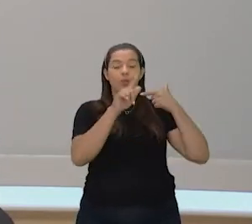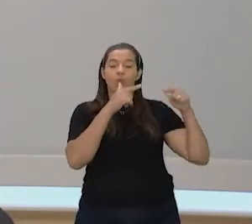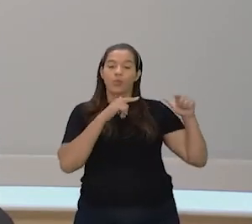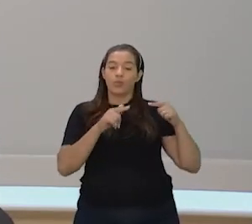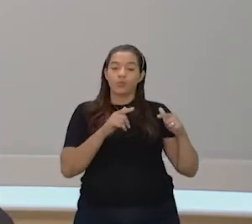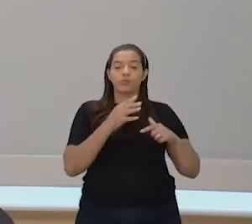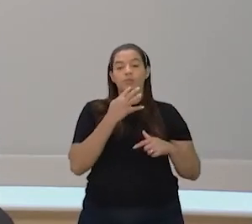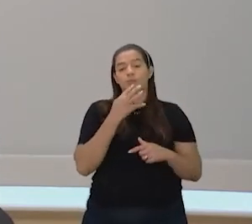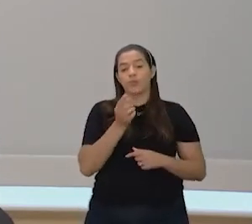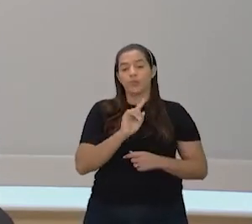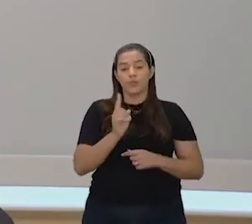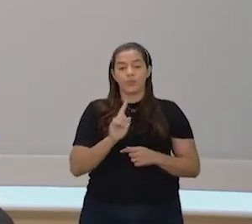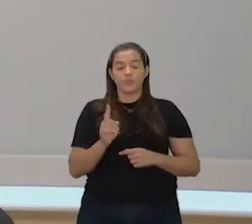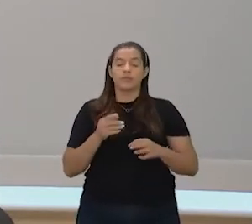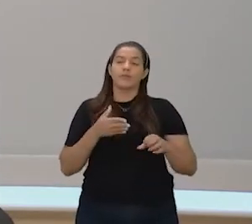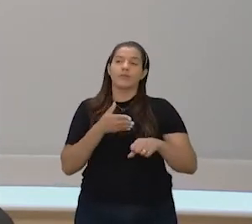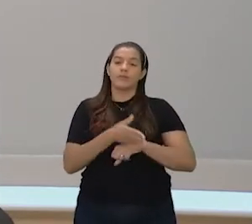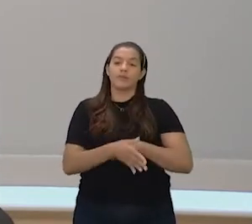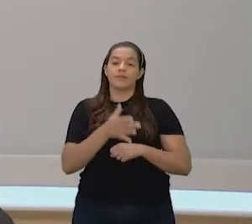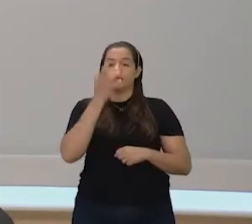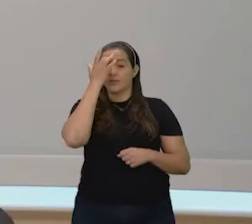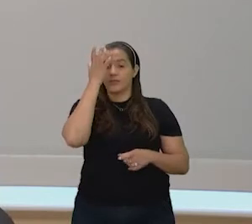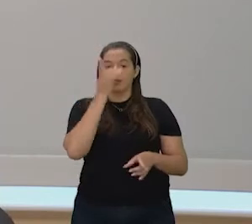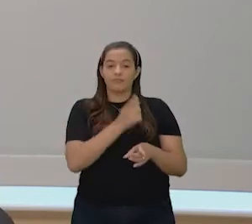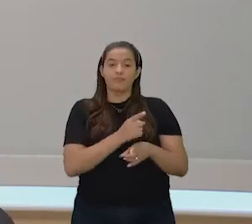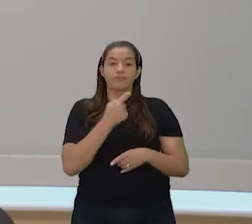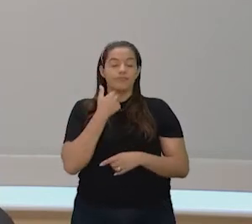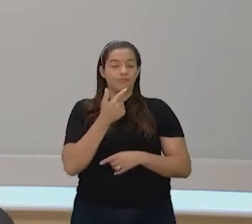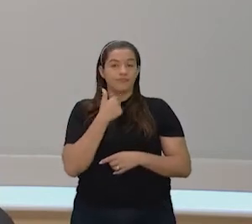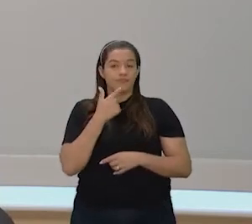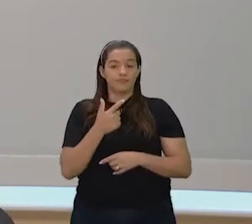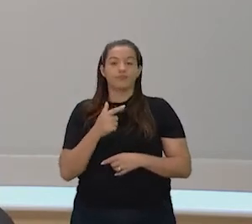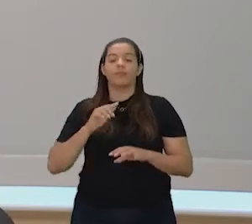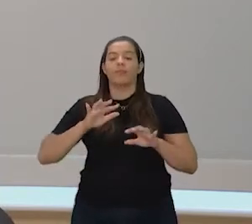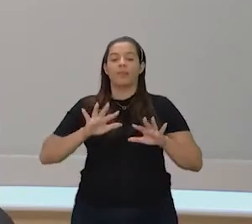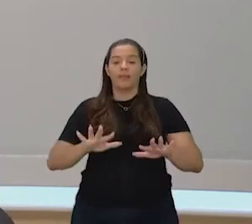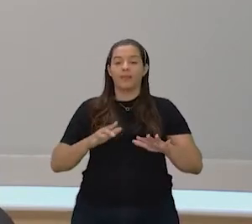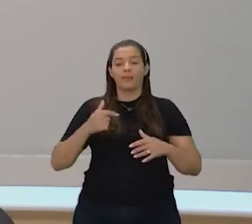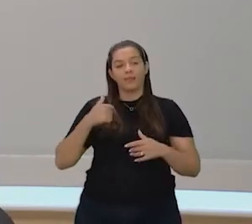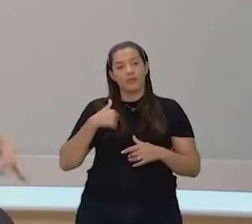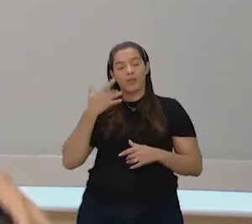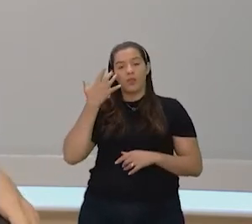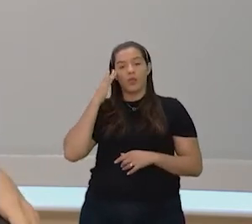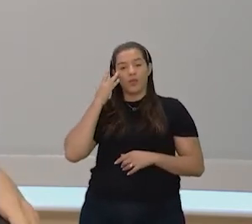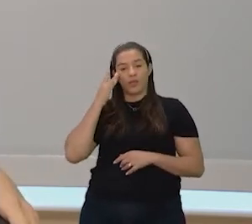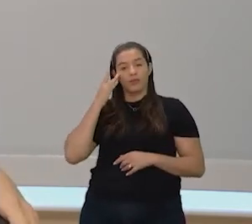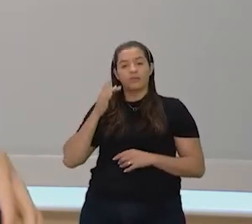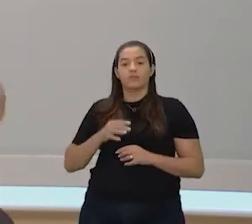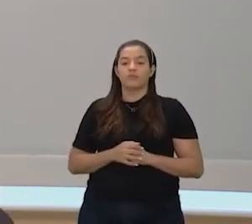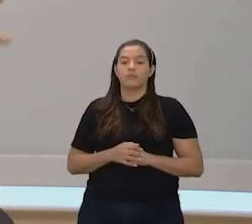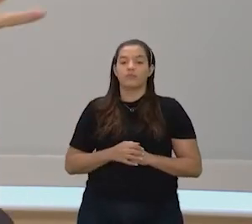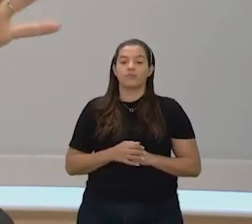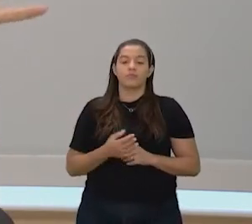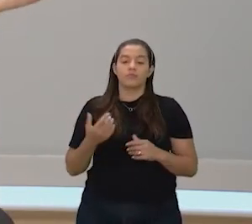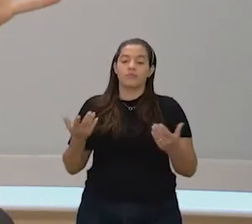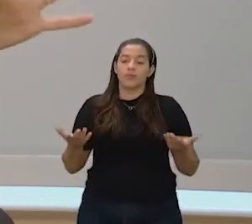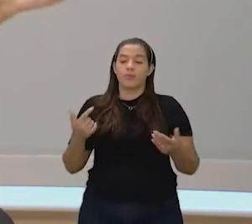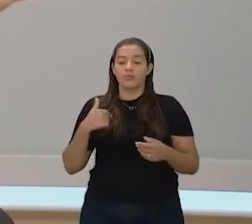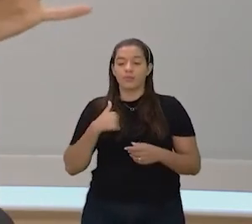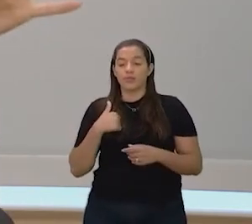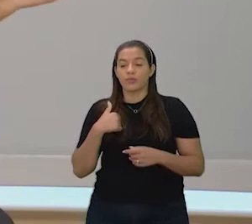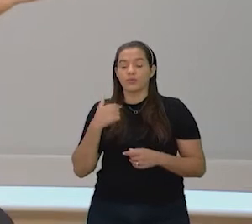muito acessível e eles não se descobriram ainda. Mas, intuitivamente, ou eu vou